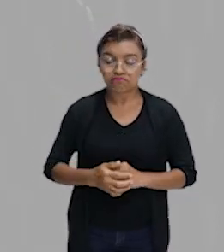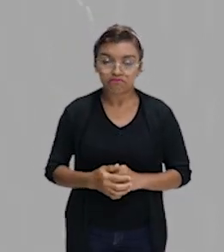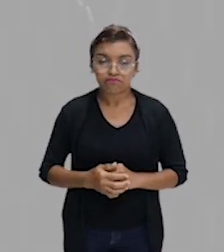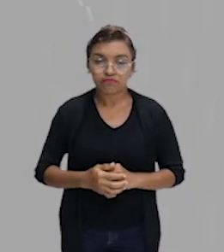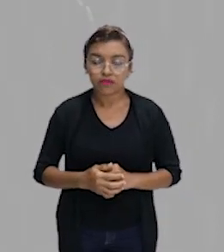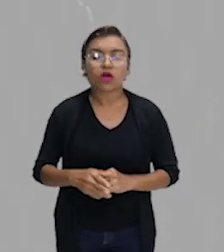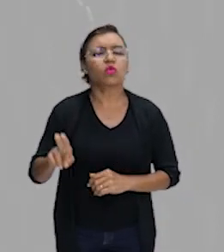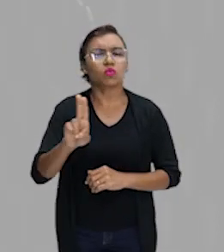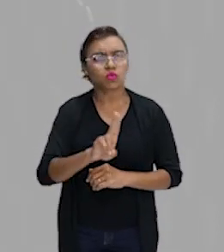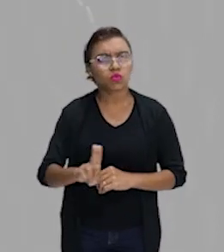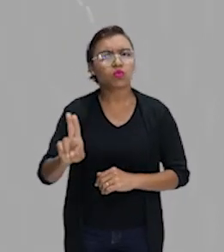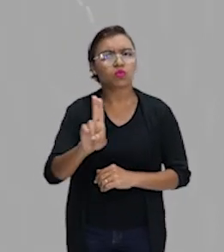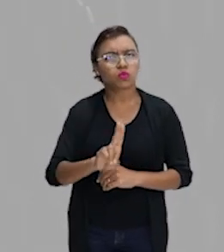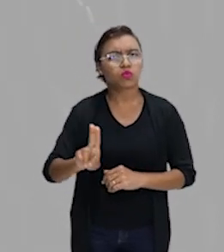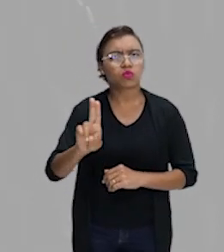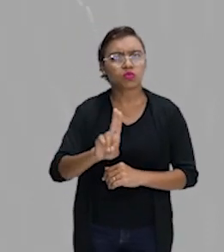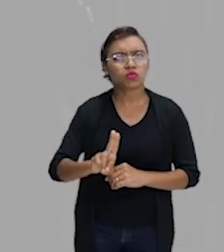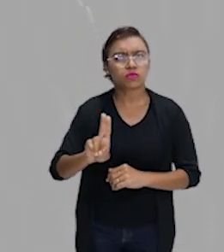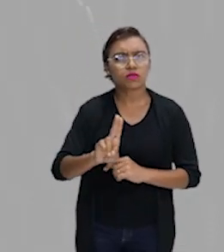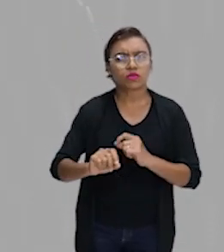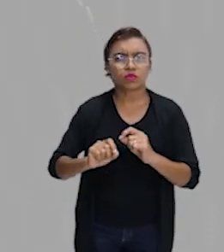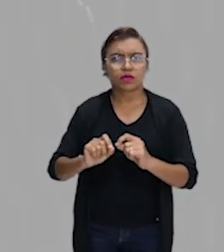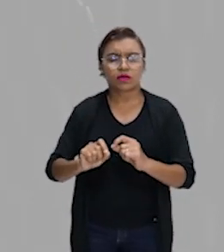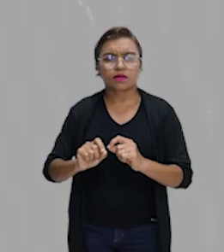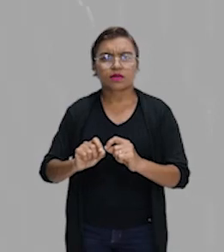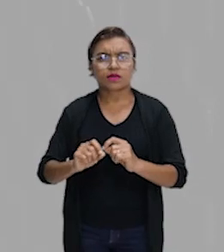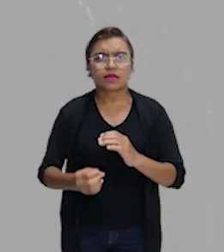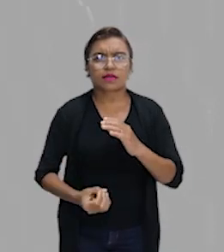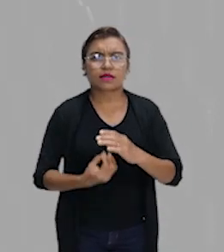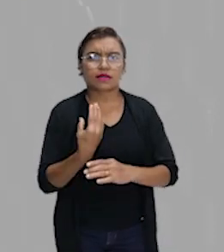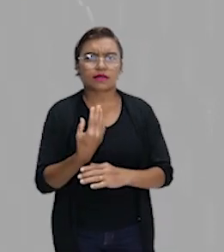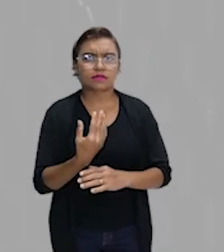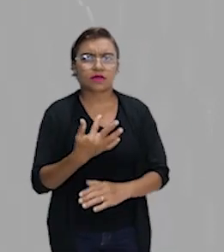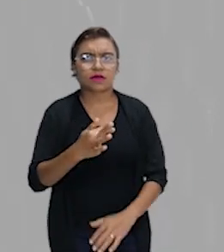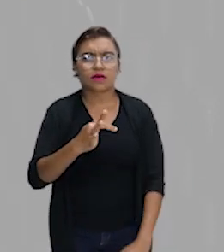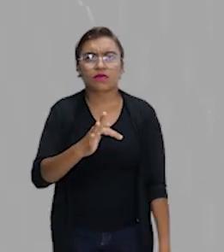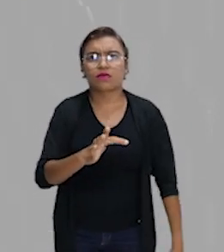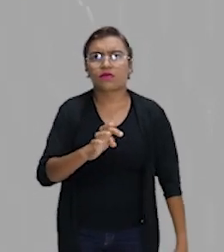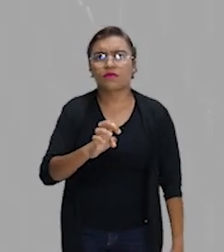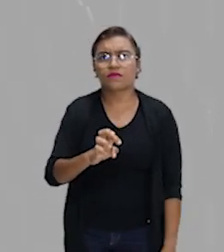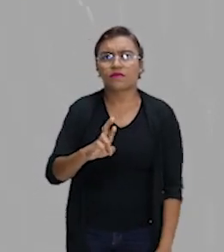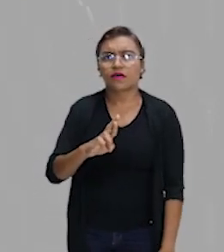sendo muito utilizado na fabricação de fertilizantes, adubos.